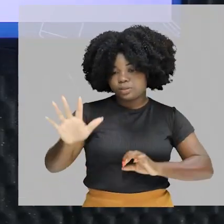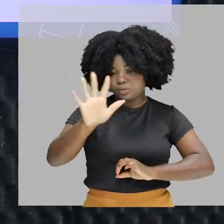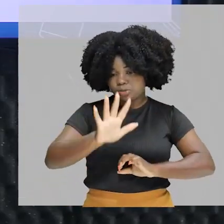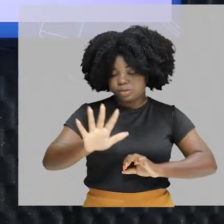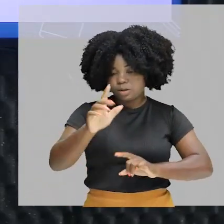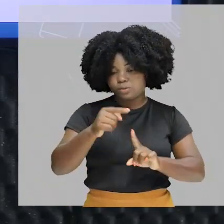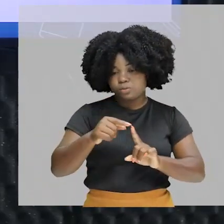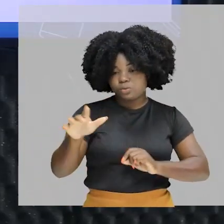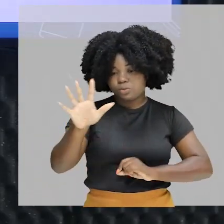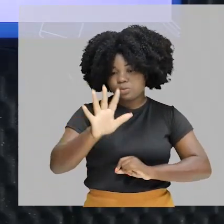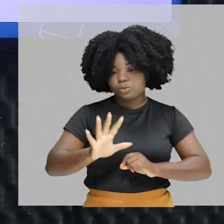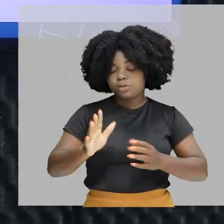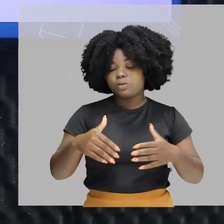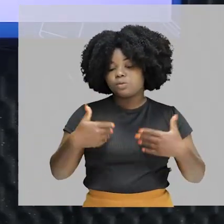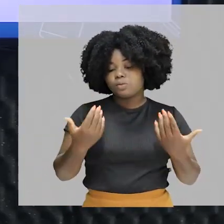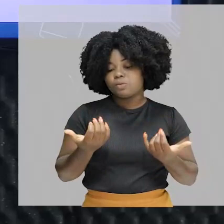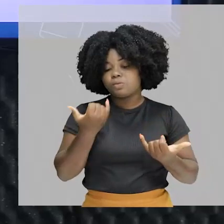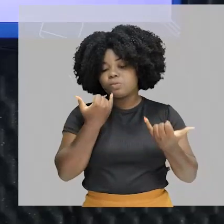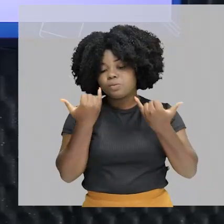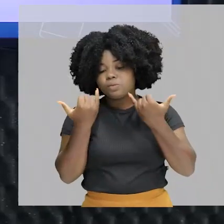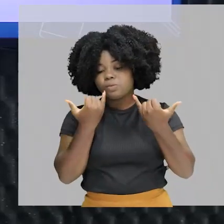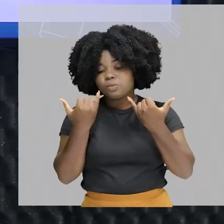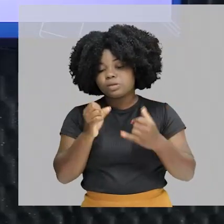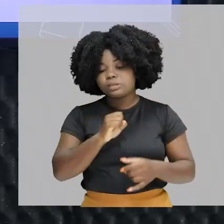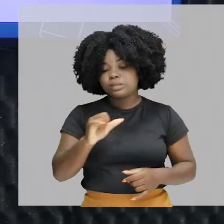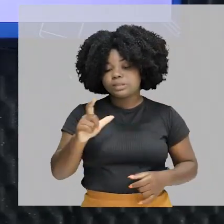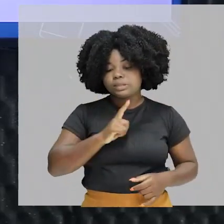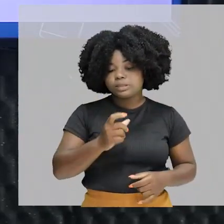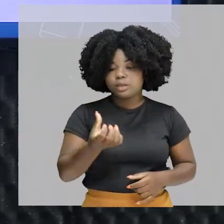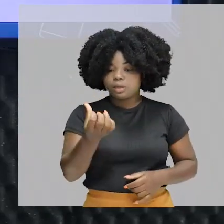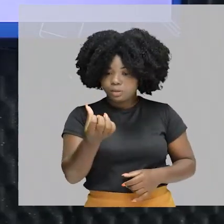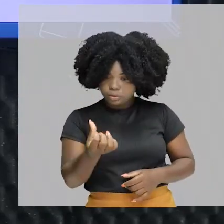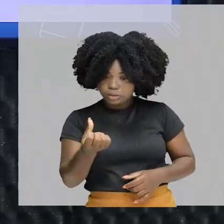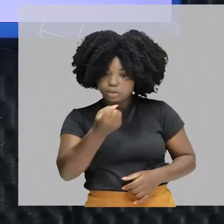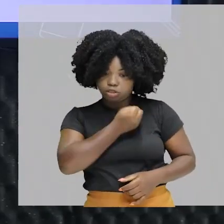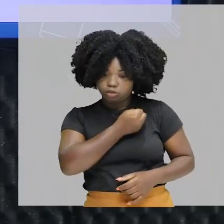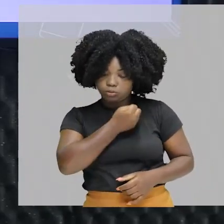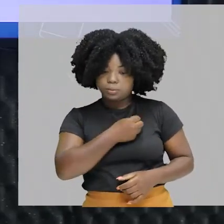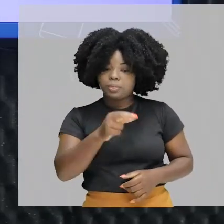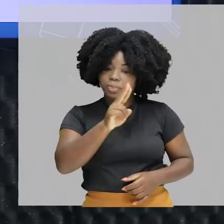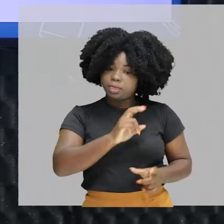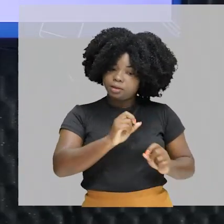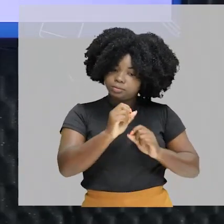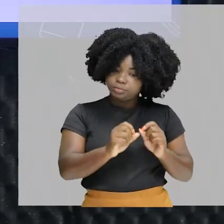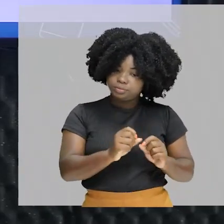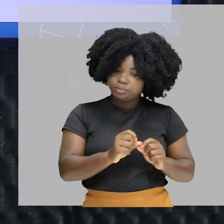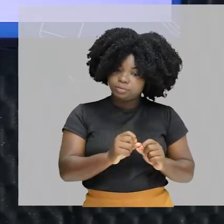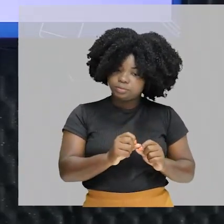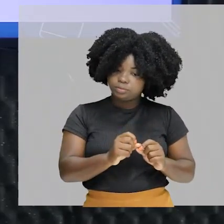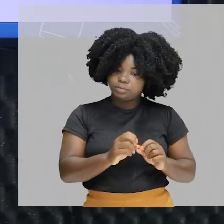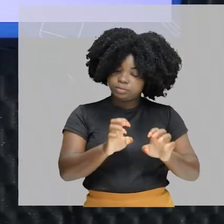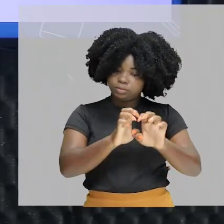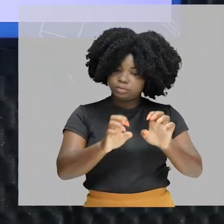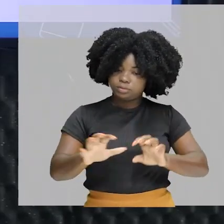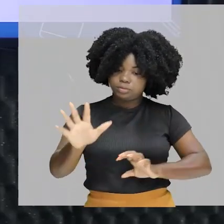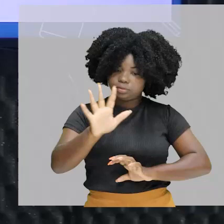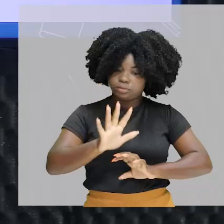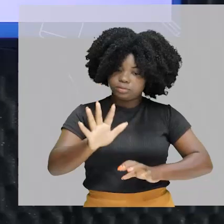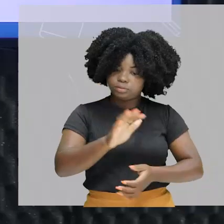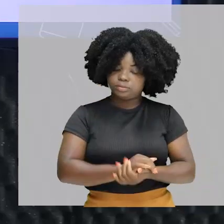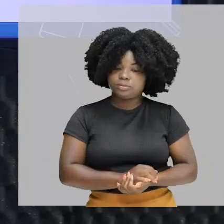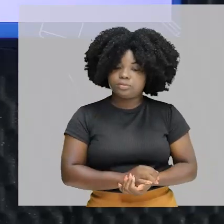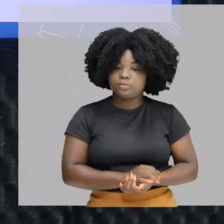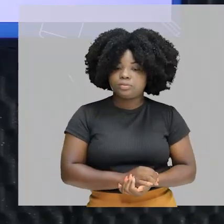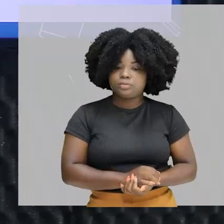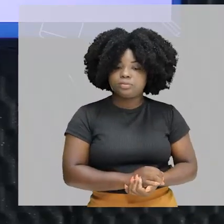quais informações? Ora, se eu tenho aqui 6 termos, eu vou usar o termo geral ajustado para essa